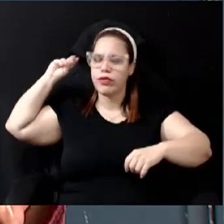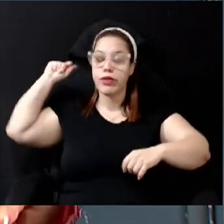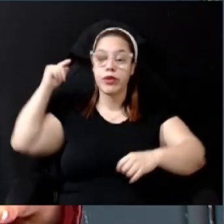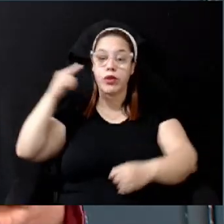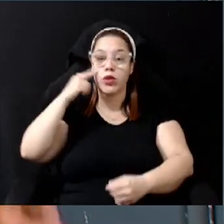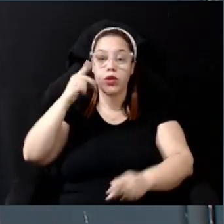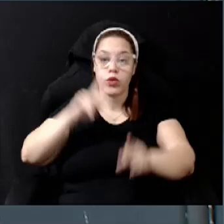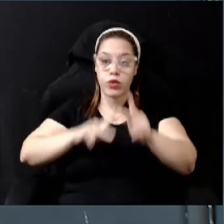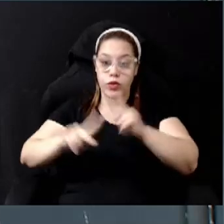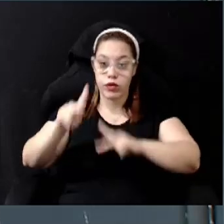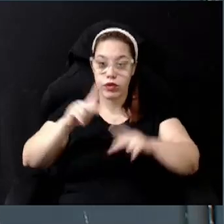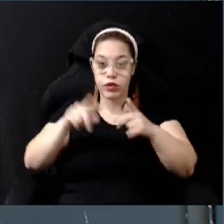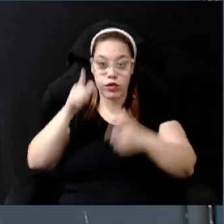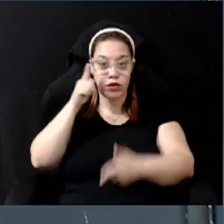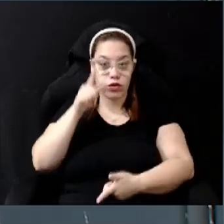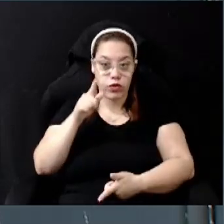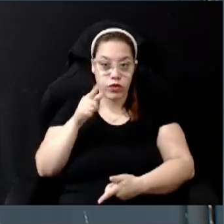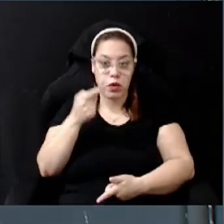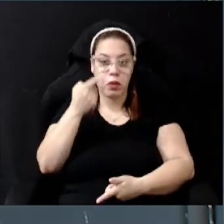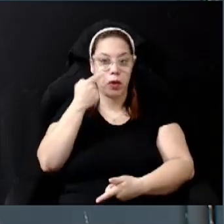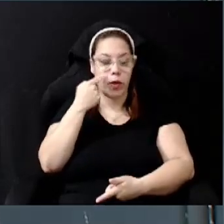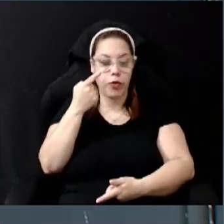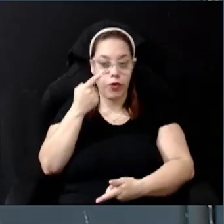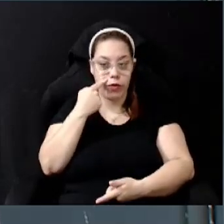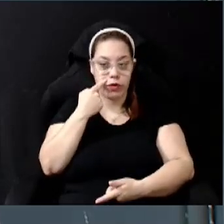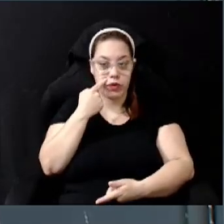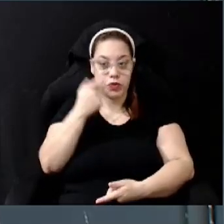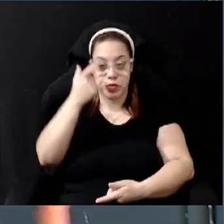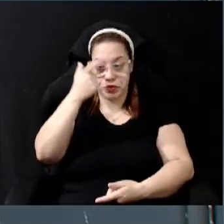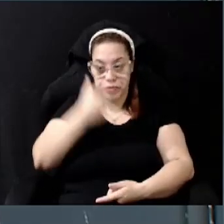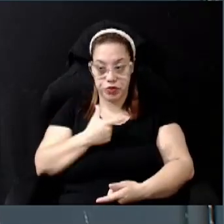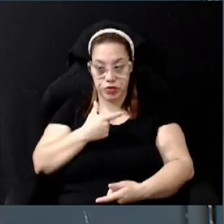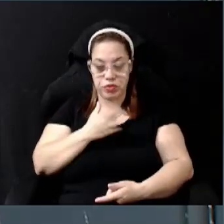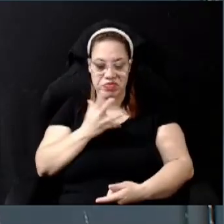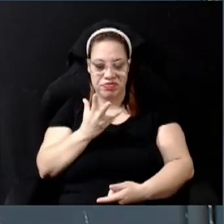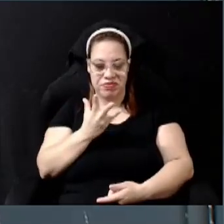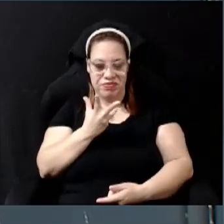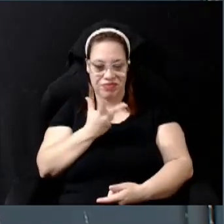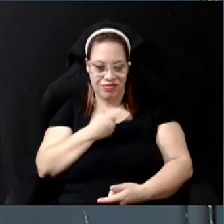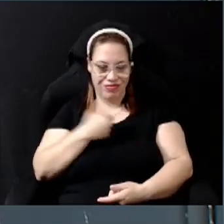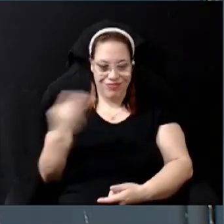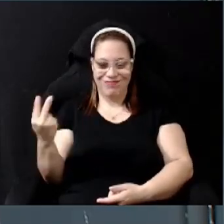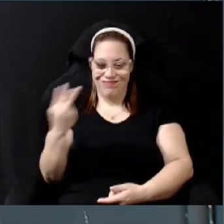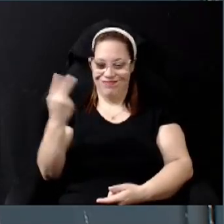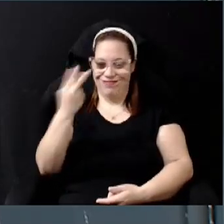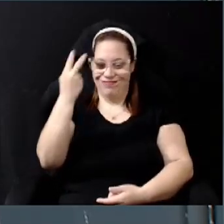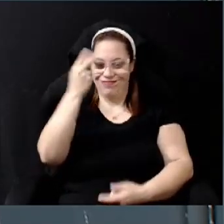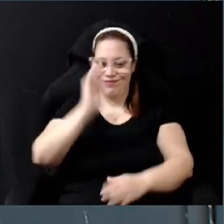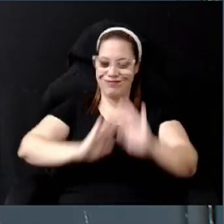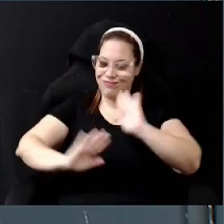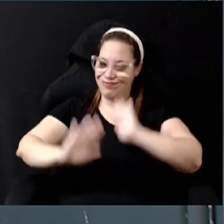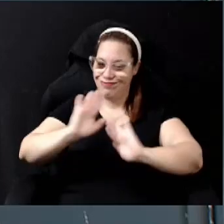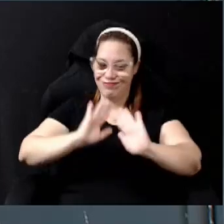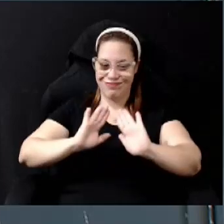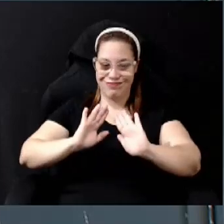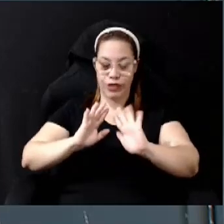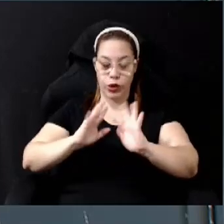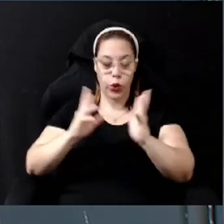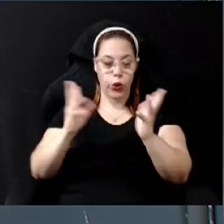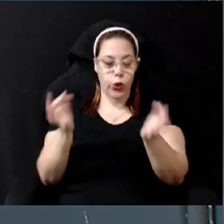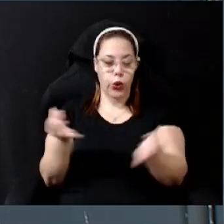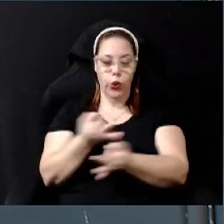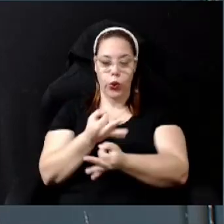conseguindo se ver como uma pessoa bonita, se valorizar e cuidar disso é incrível. E realmente os homens